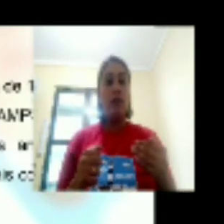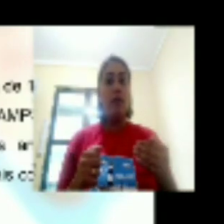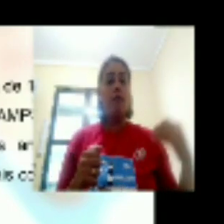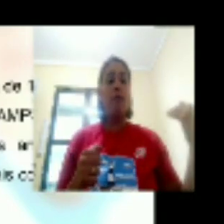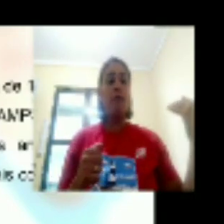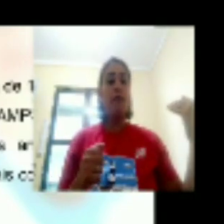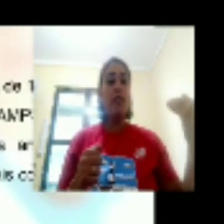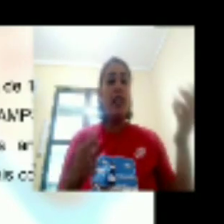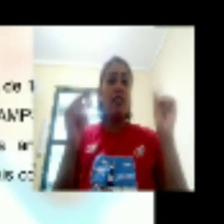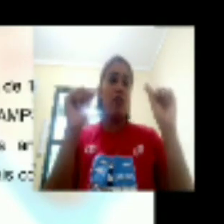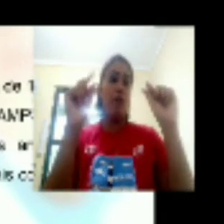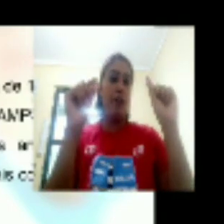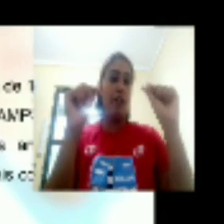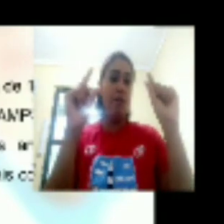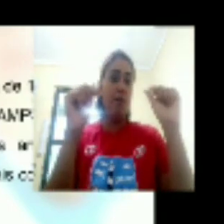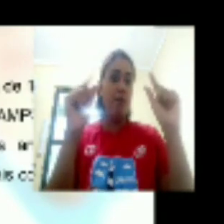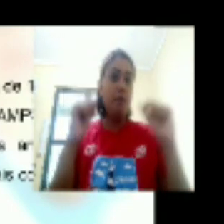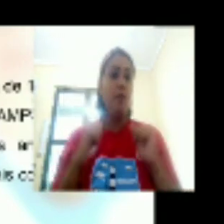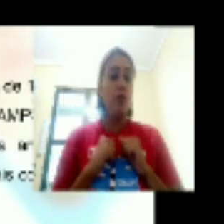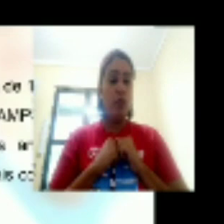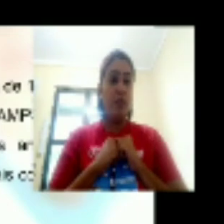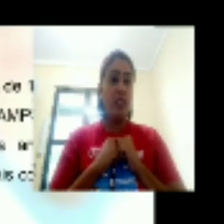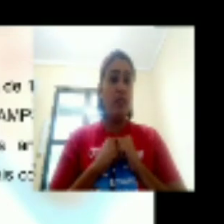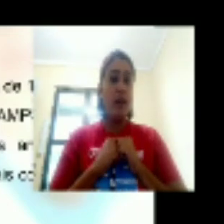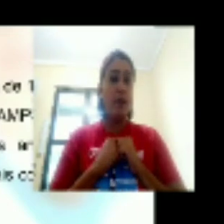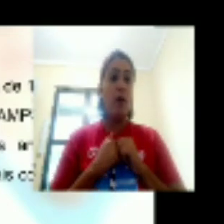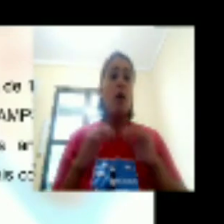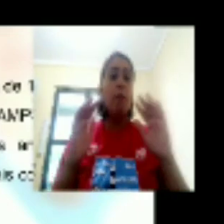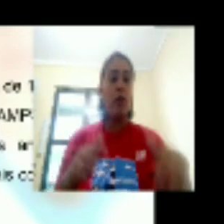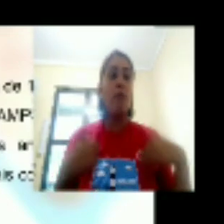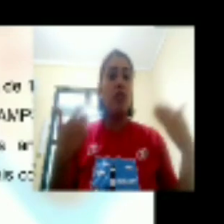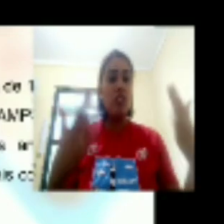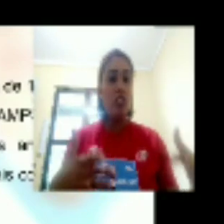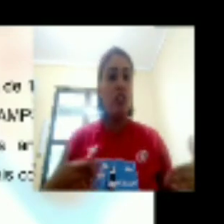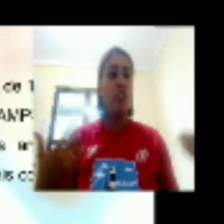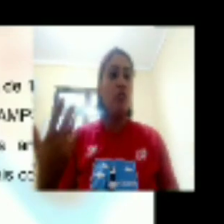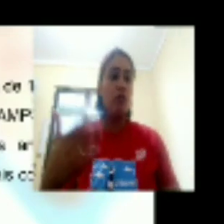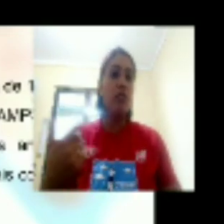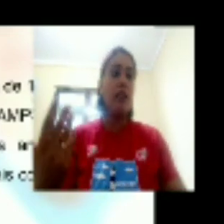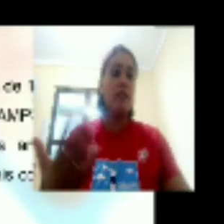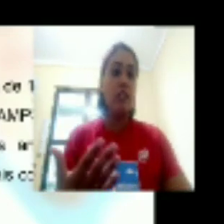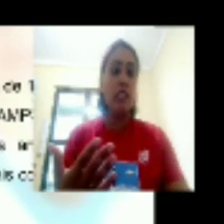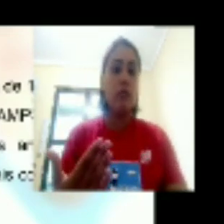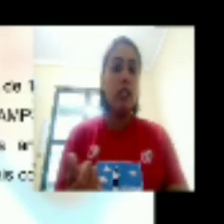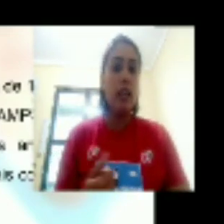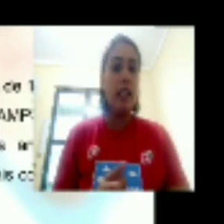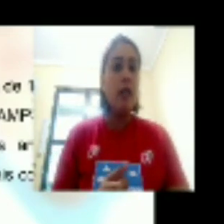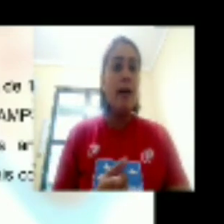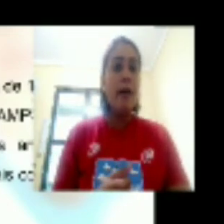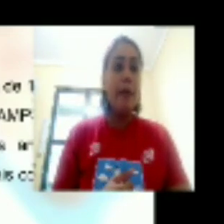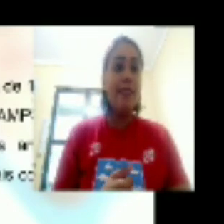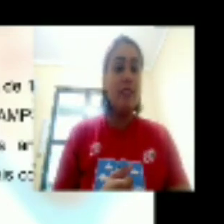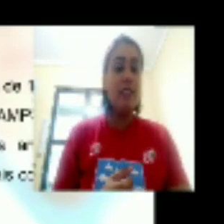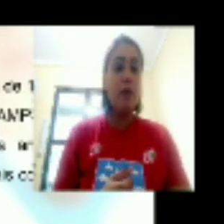que acontece? Ela sofre no financeiro, porque muita gente deixou de estar adquirindo aquele plano de